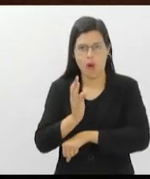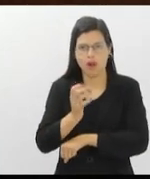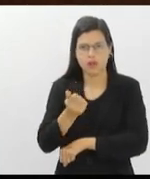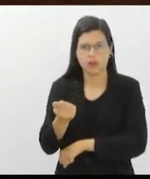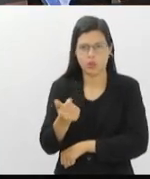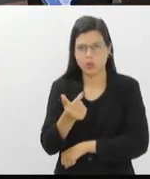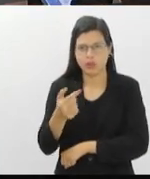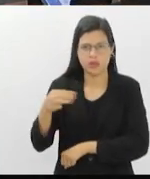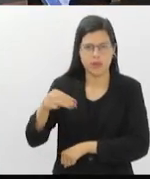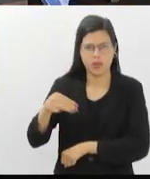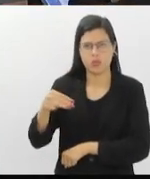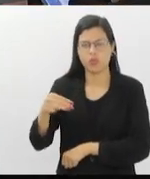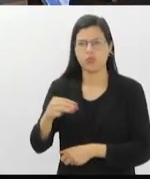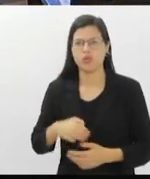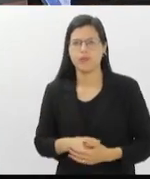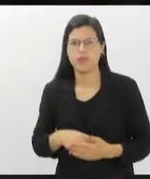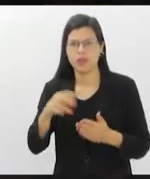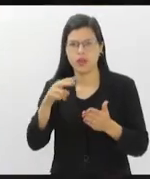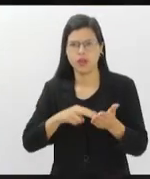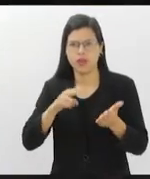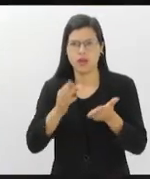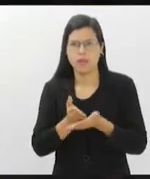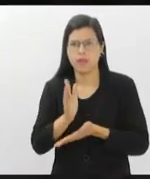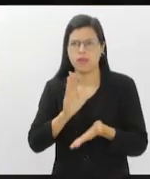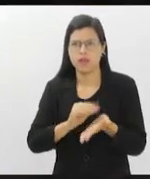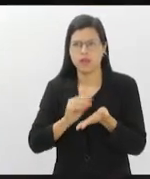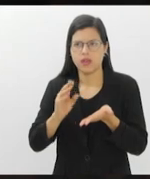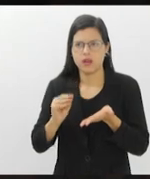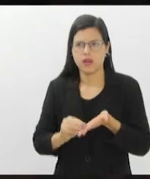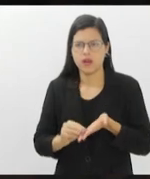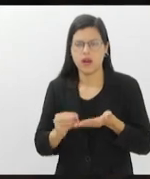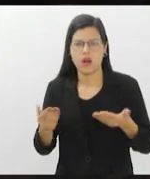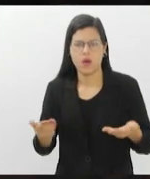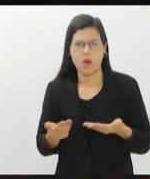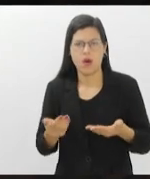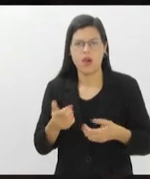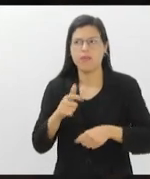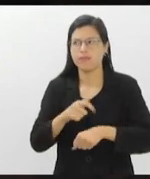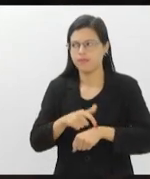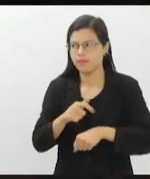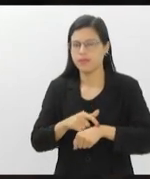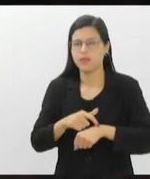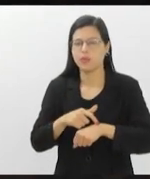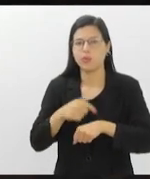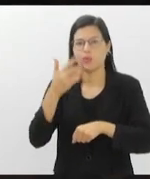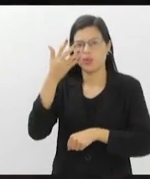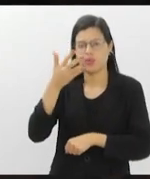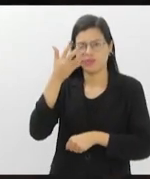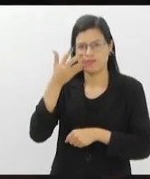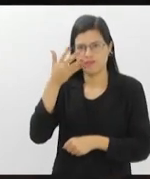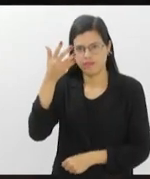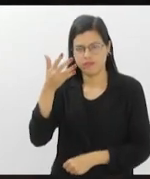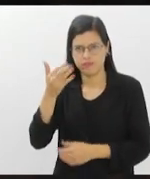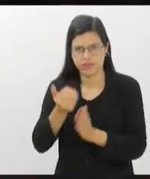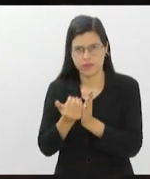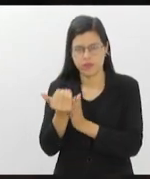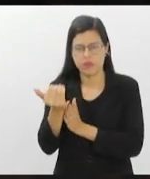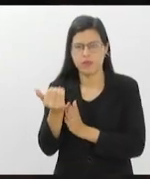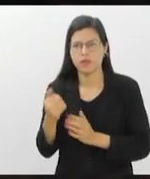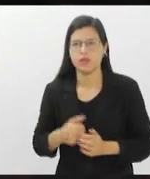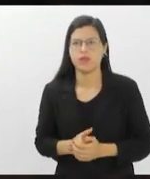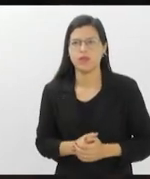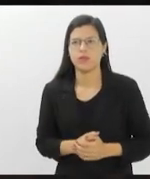minutos. Lida e aprovada a ata, passa-se ao expediente inicial, com a